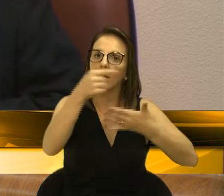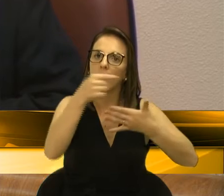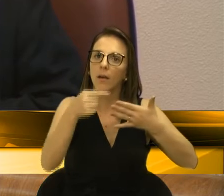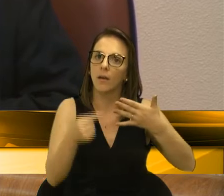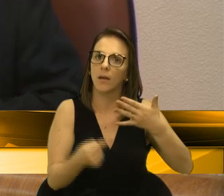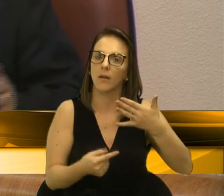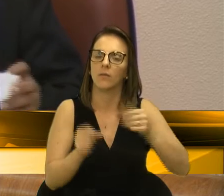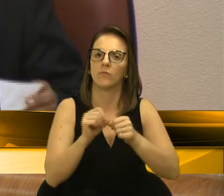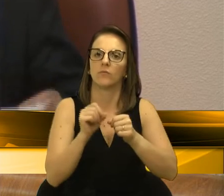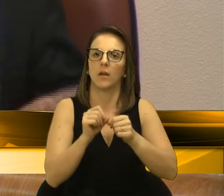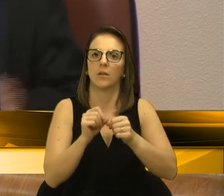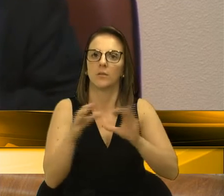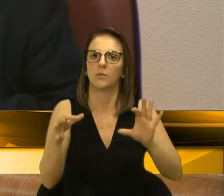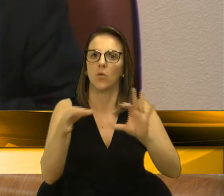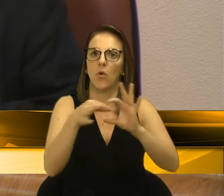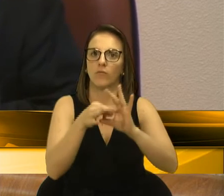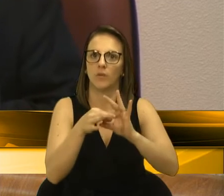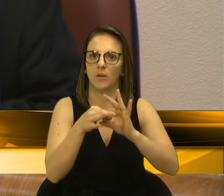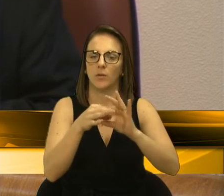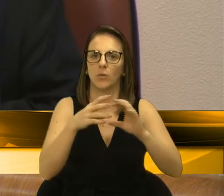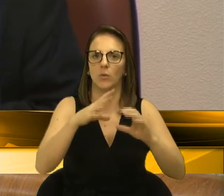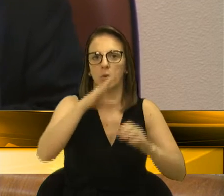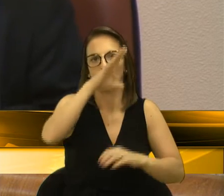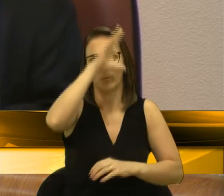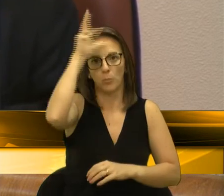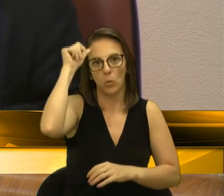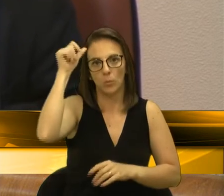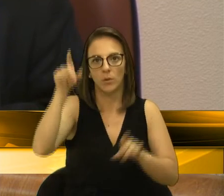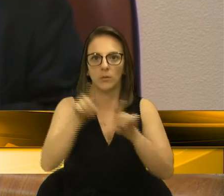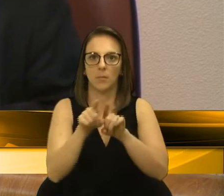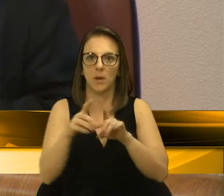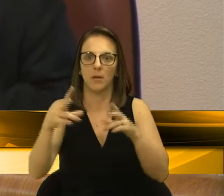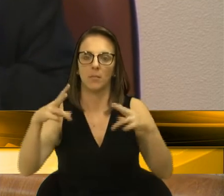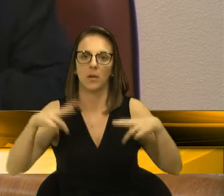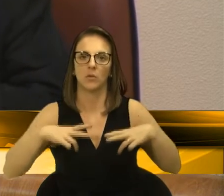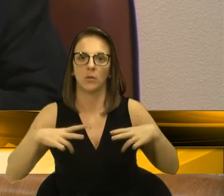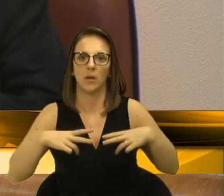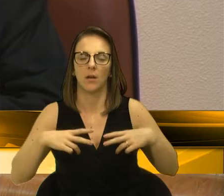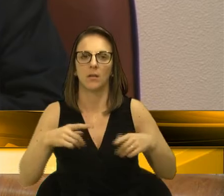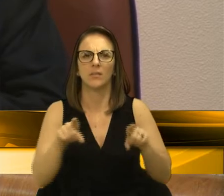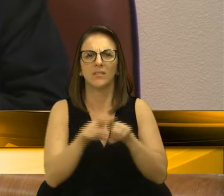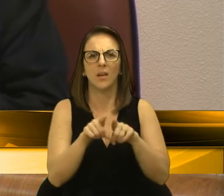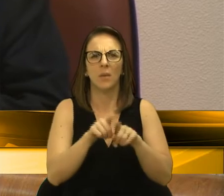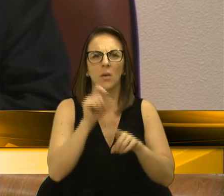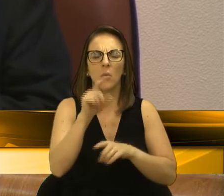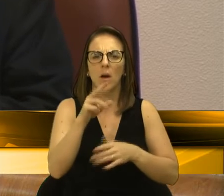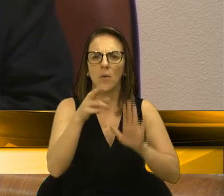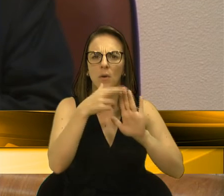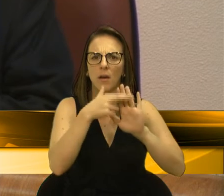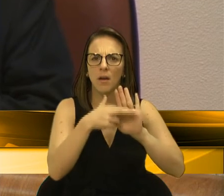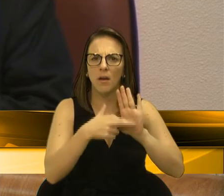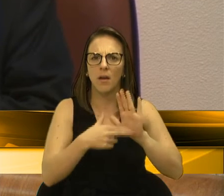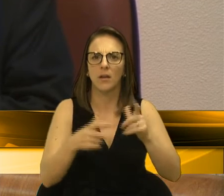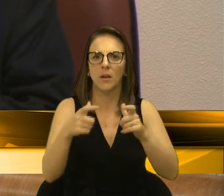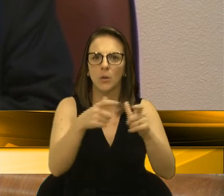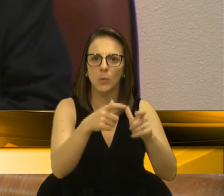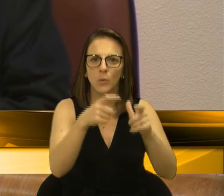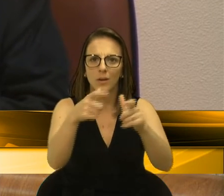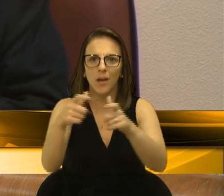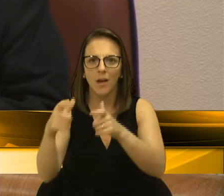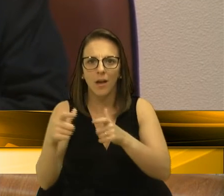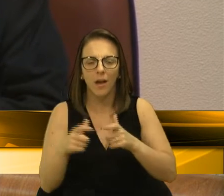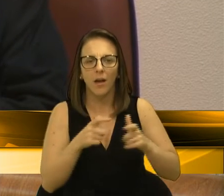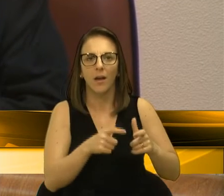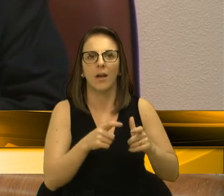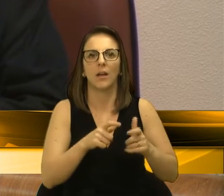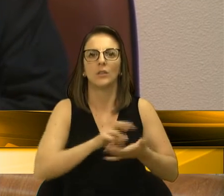as entidades privadas de saúde e estabelecer diretrizes quanto à localização e tipos de unidades prestadoras de serviços